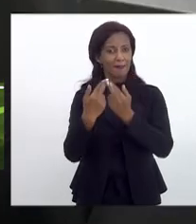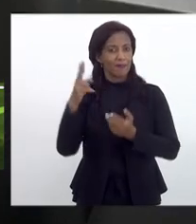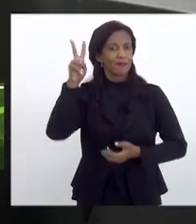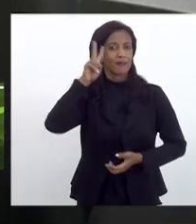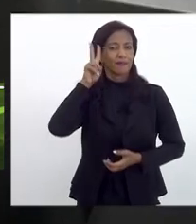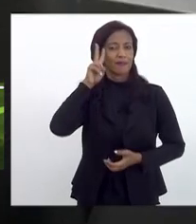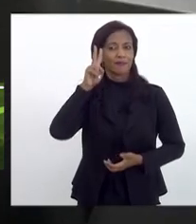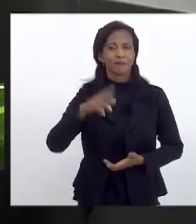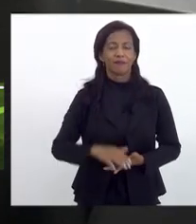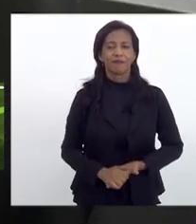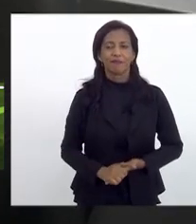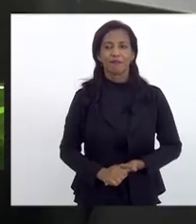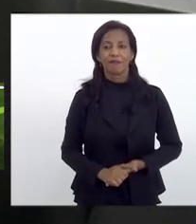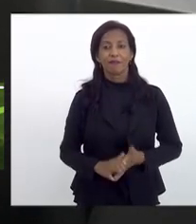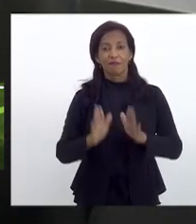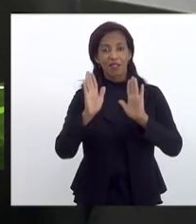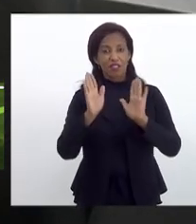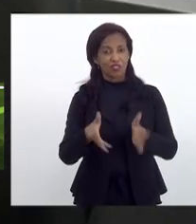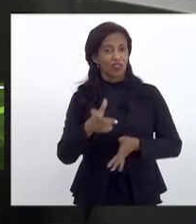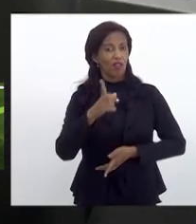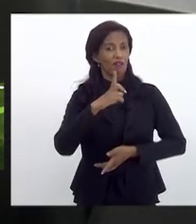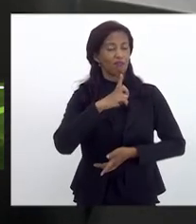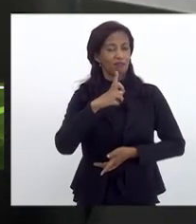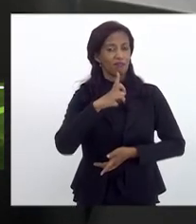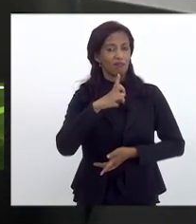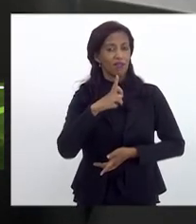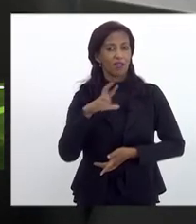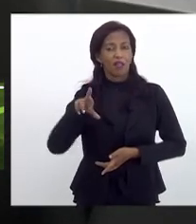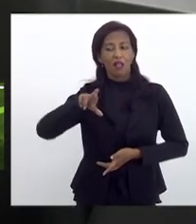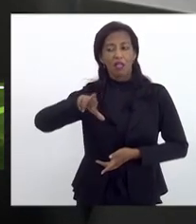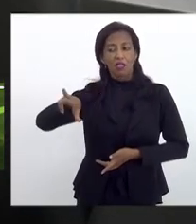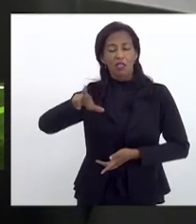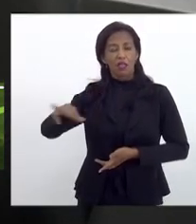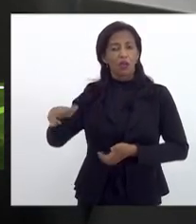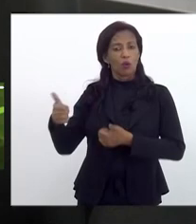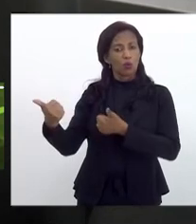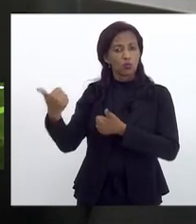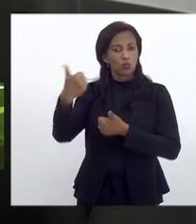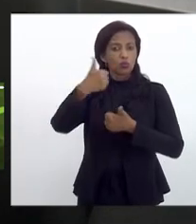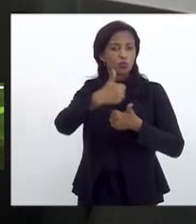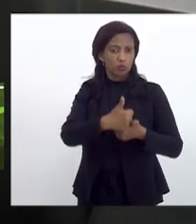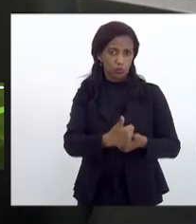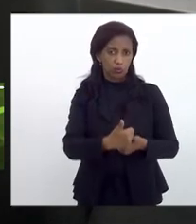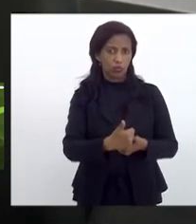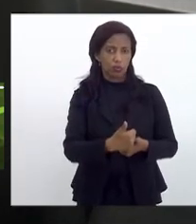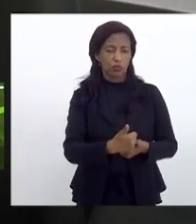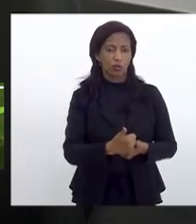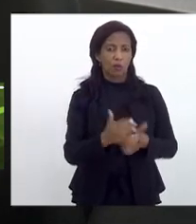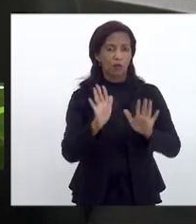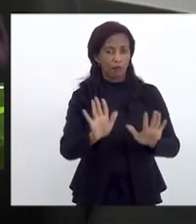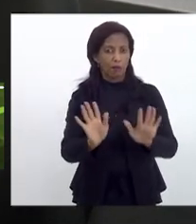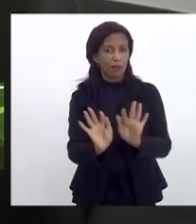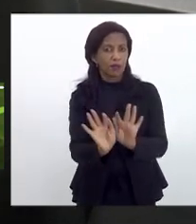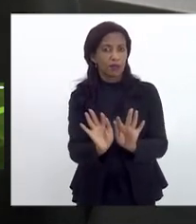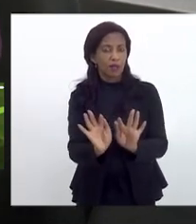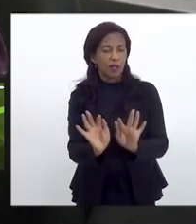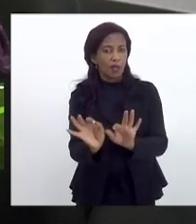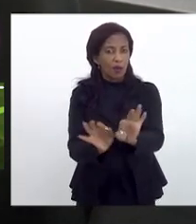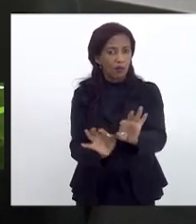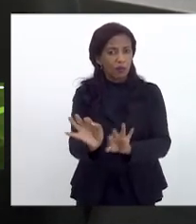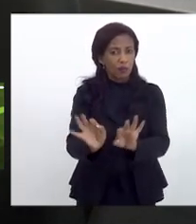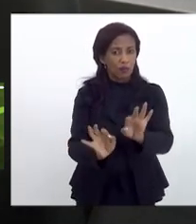-feira Que a gente já tenha Não apenas o substitutivo Mas sim a